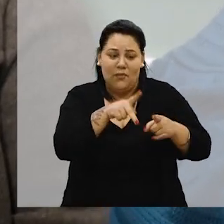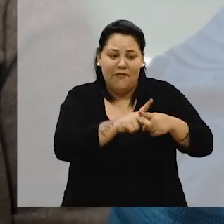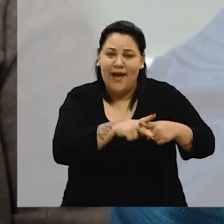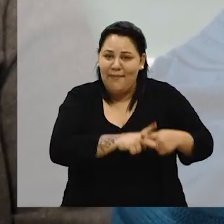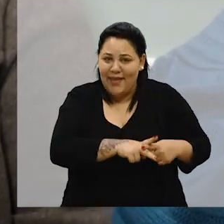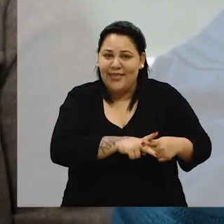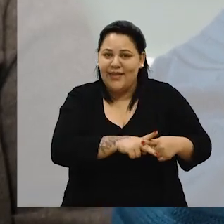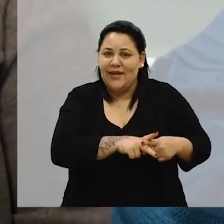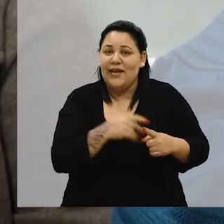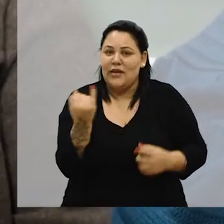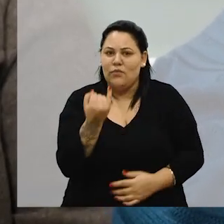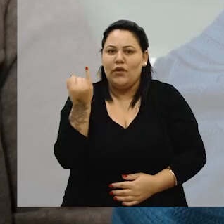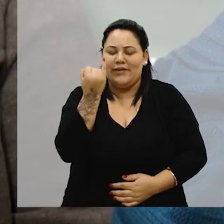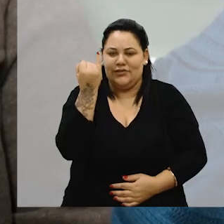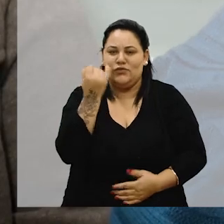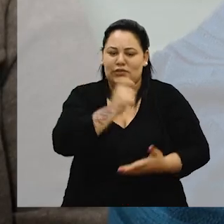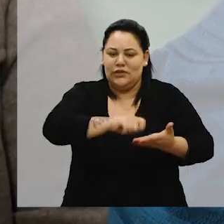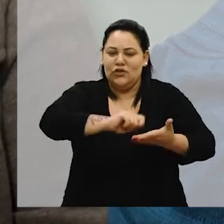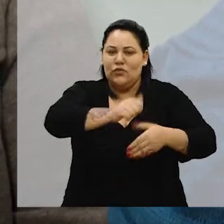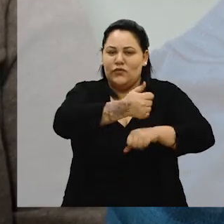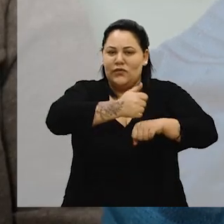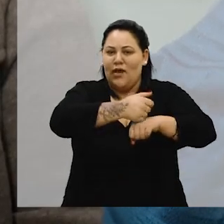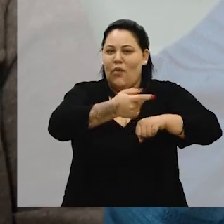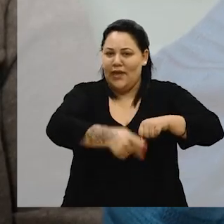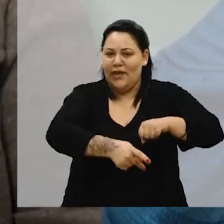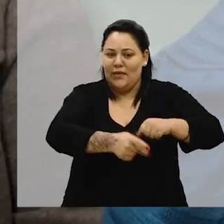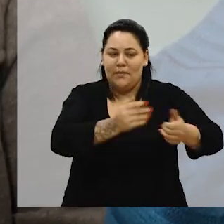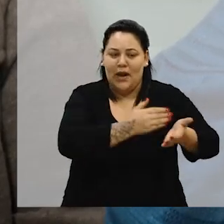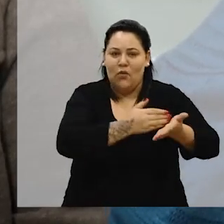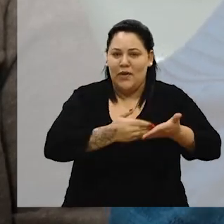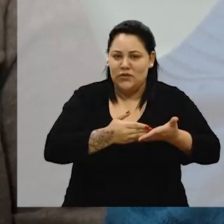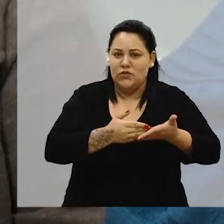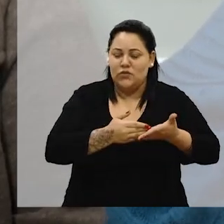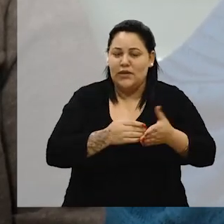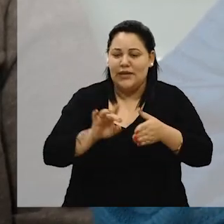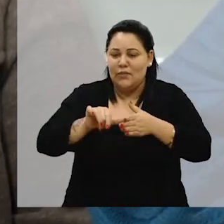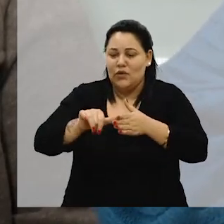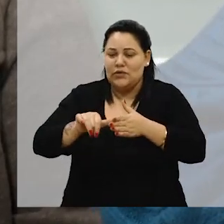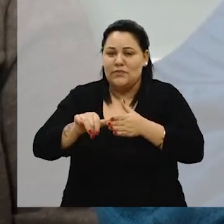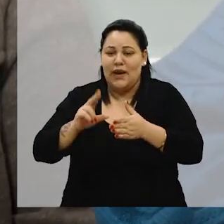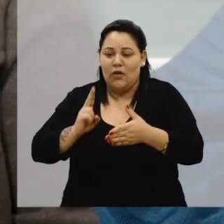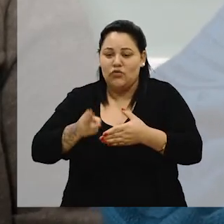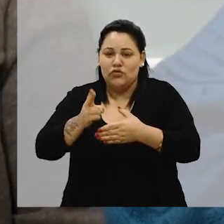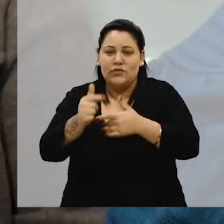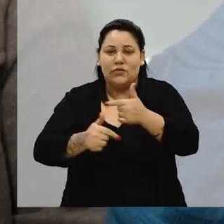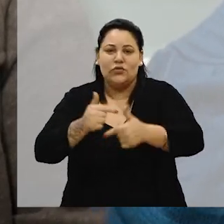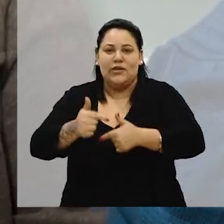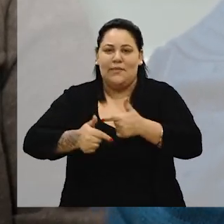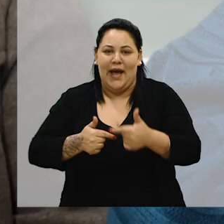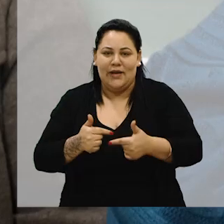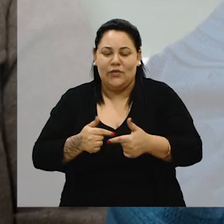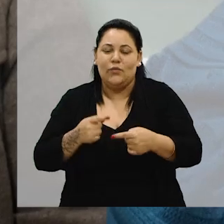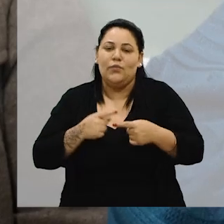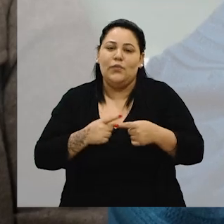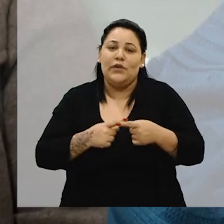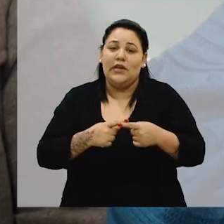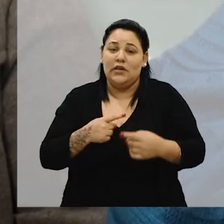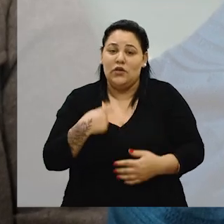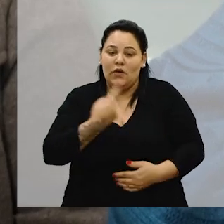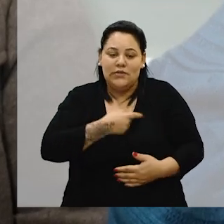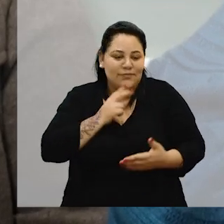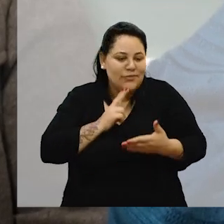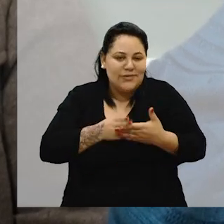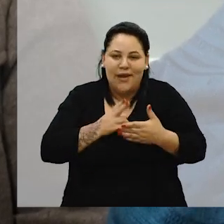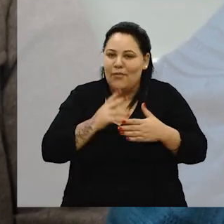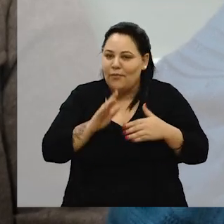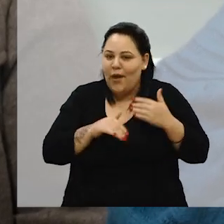ferramenta muito importante para os escritores locais, para início e para justamente confirmação do trabalho. Querendo ou não, a gente está em